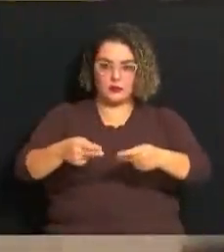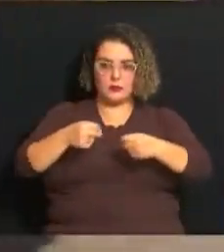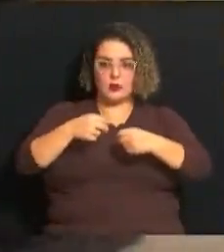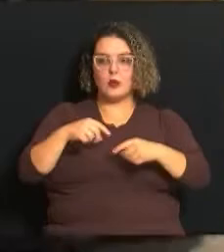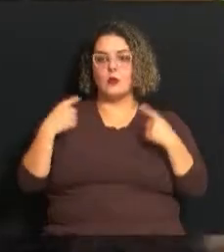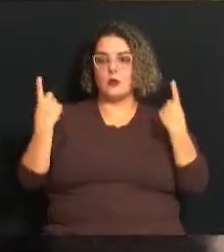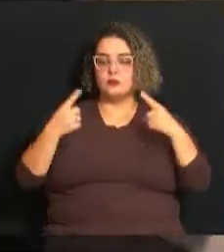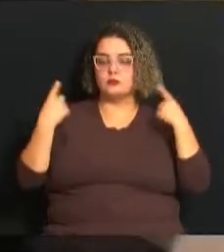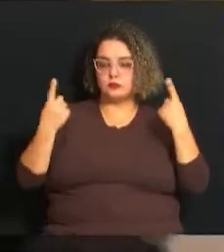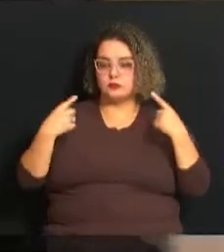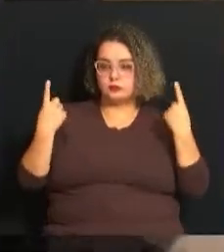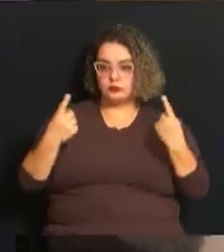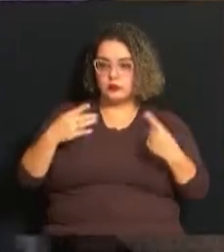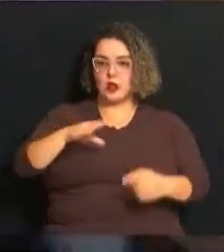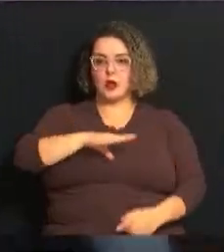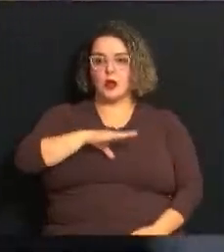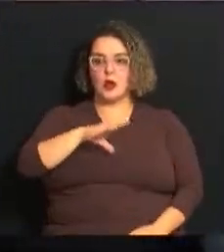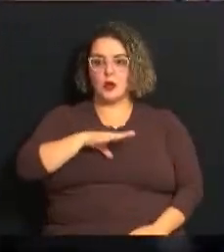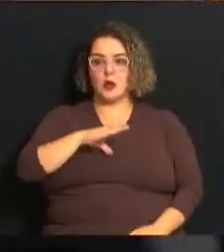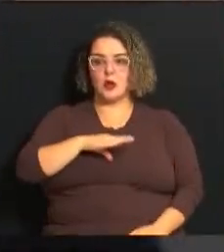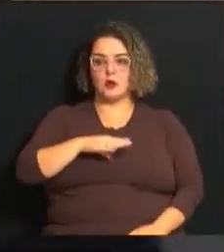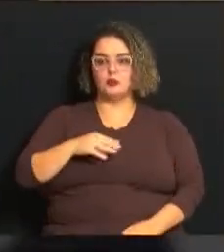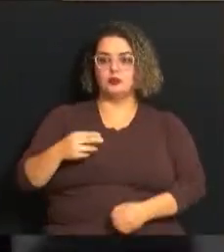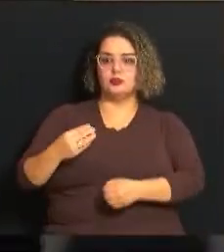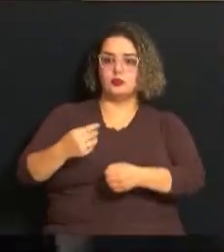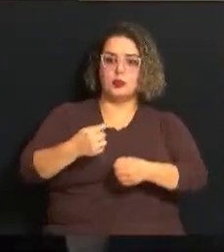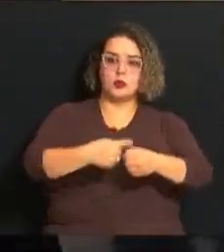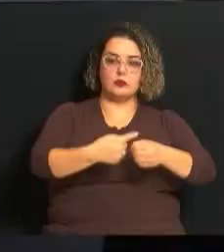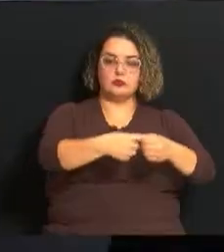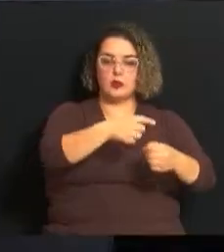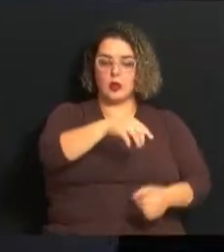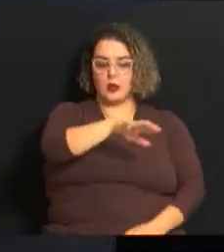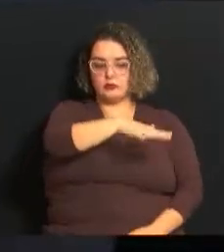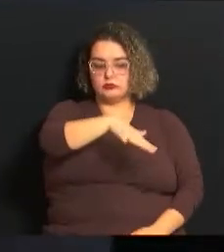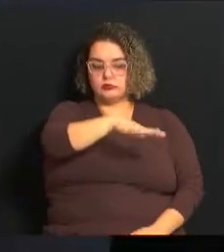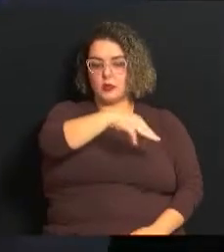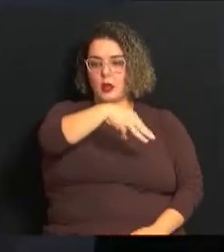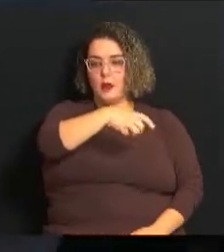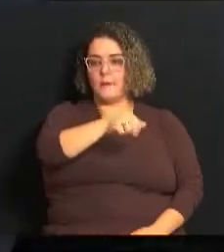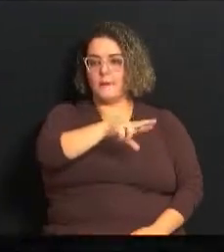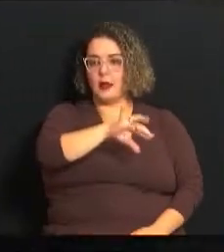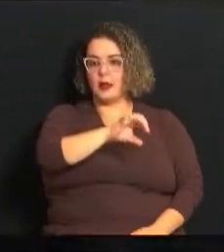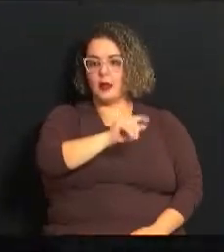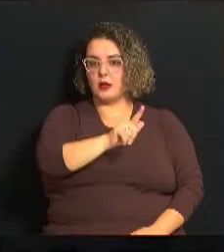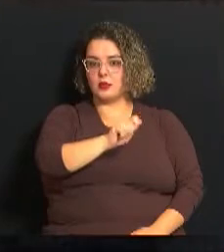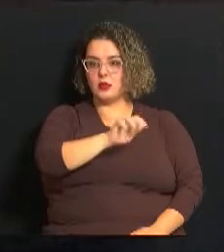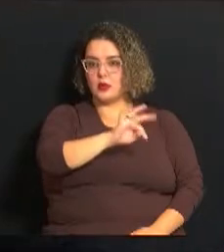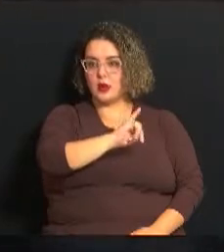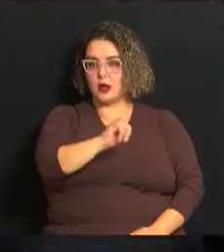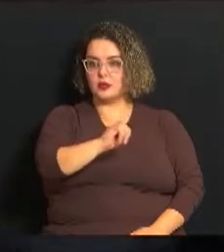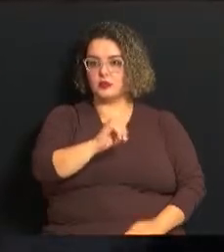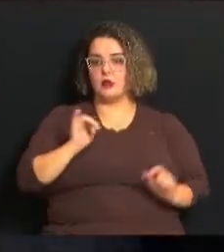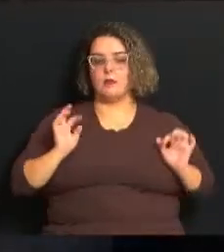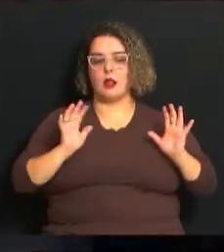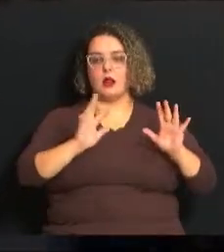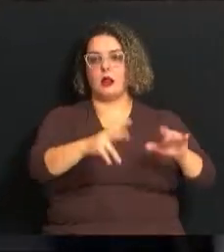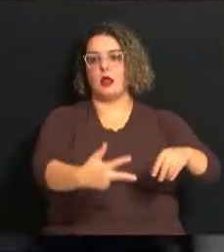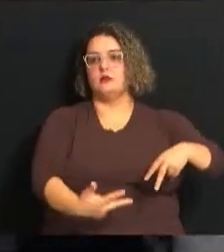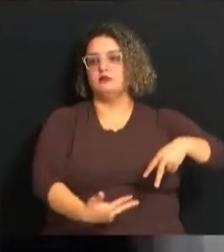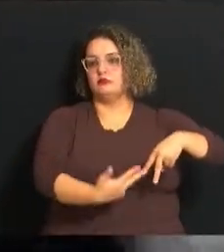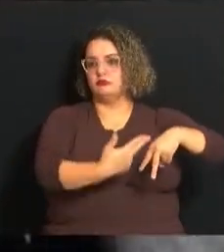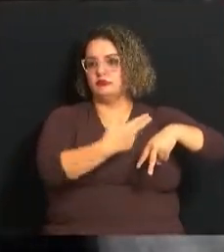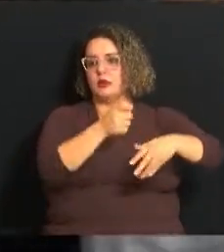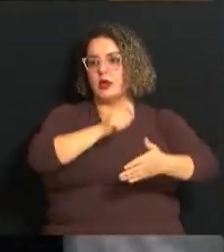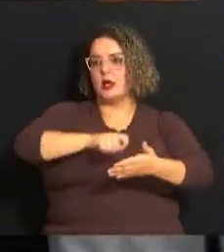do Hospital Municipal Dr. Mário Gatti. A visita teve por objetivo o anúncio de um mutirão de cirurgias e a assinatura